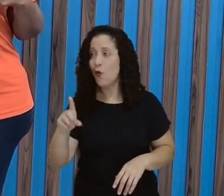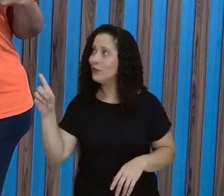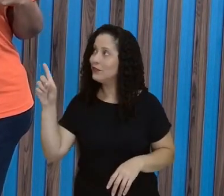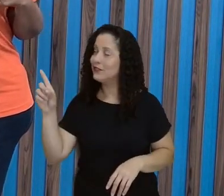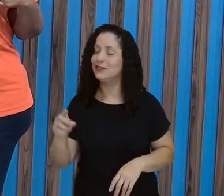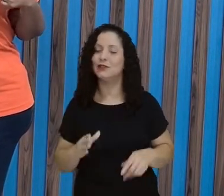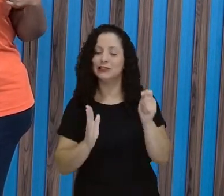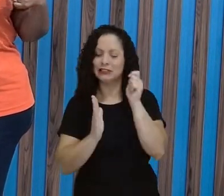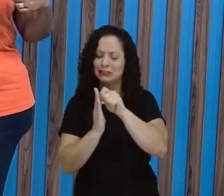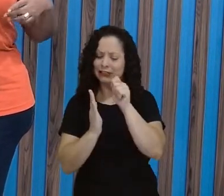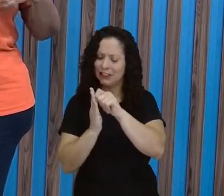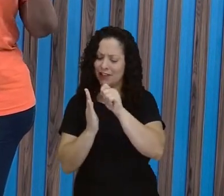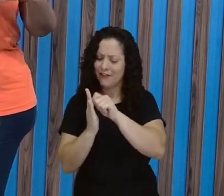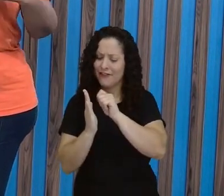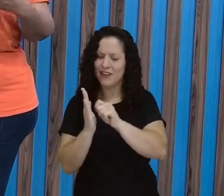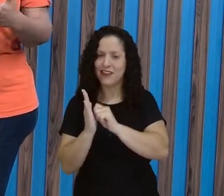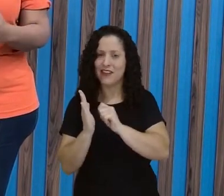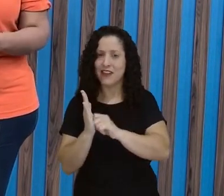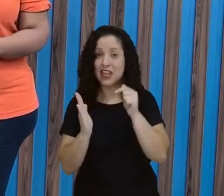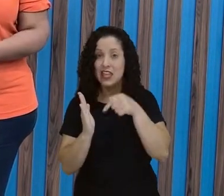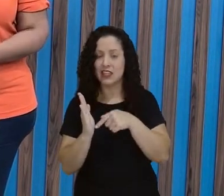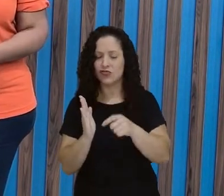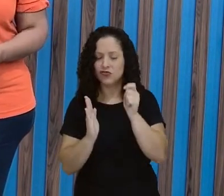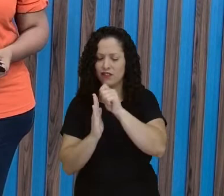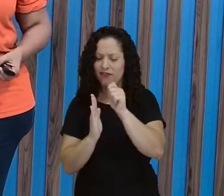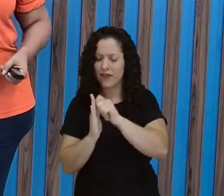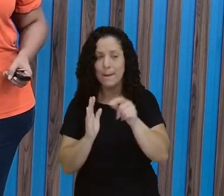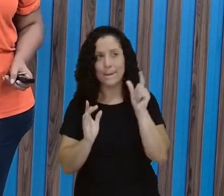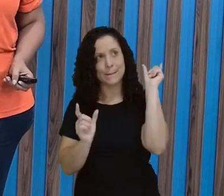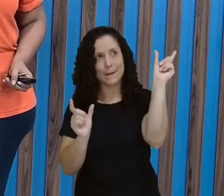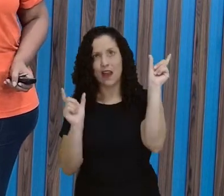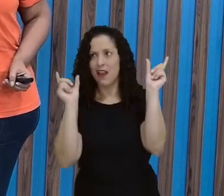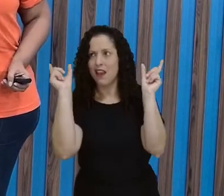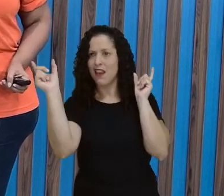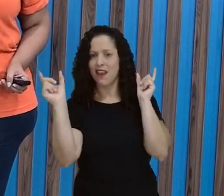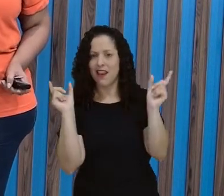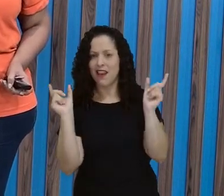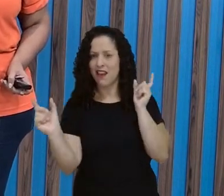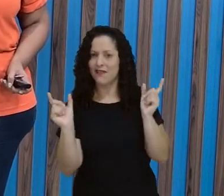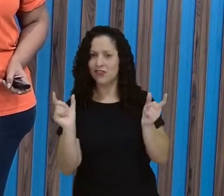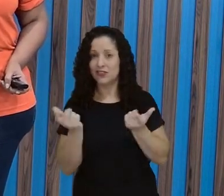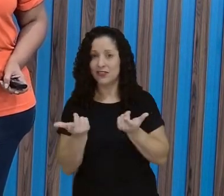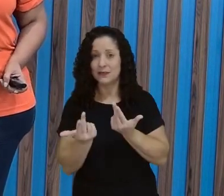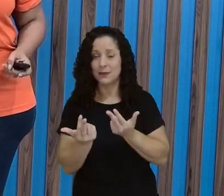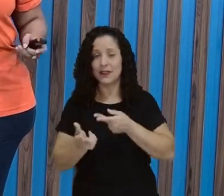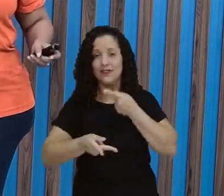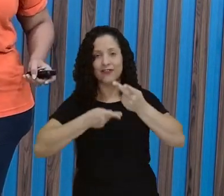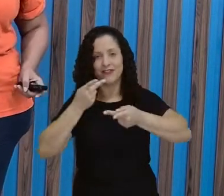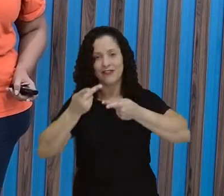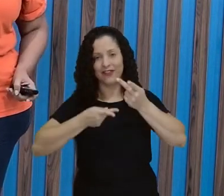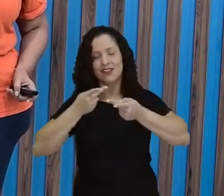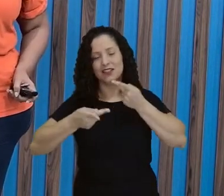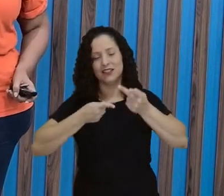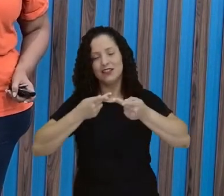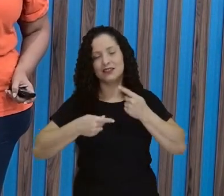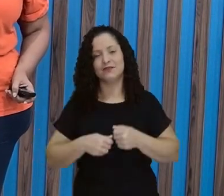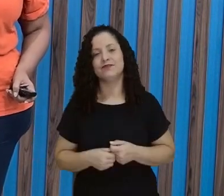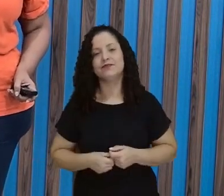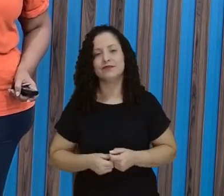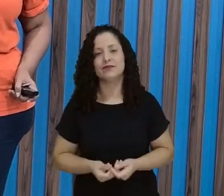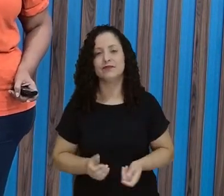estava escrevendo. Ele escreveu algumas palavras do jeito que a gente fala. E aí a gente vai aprender que